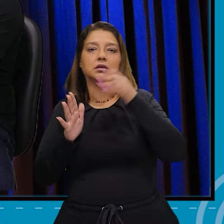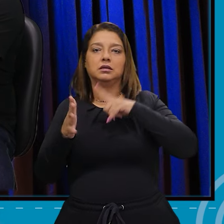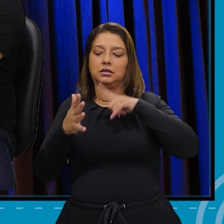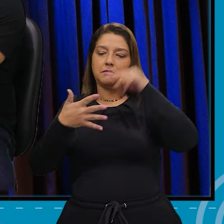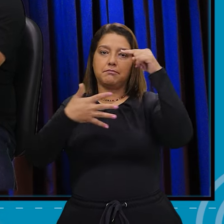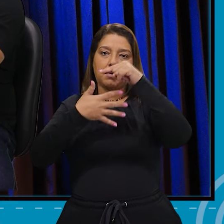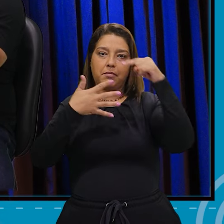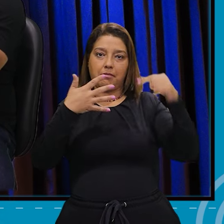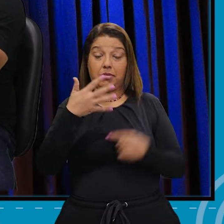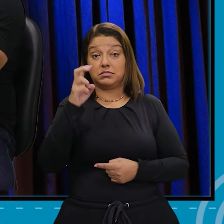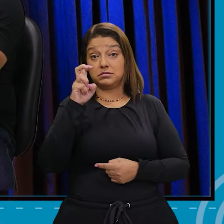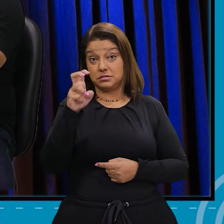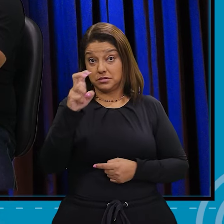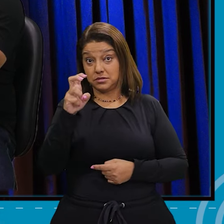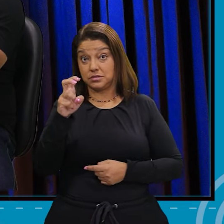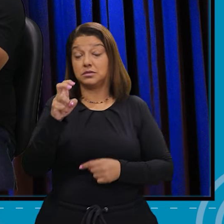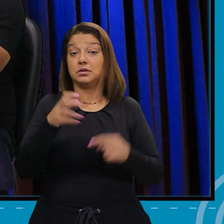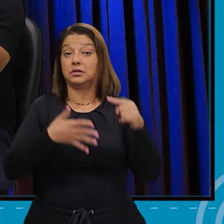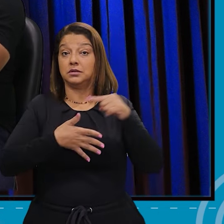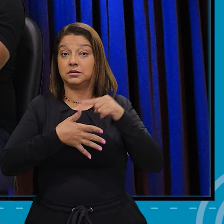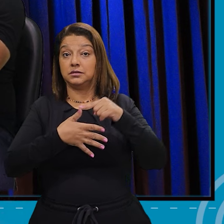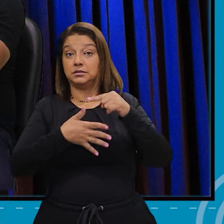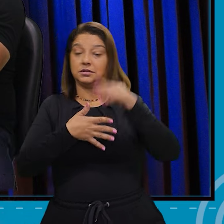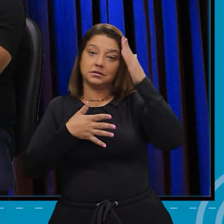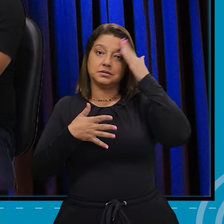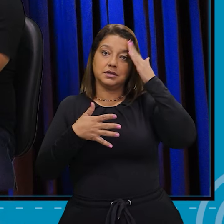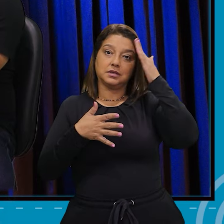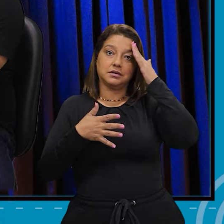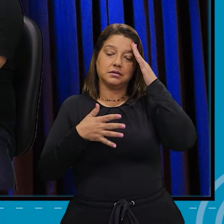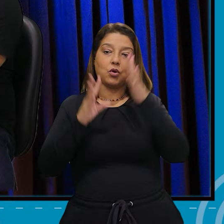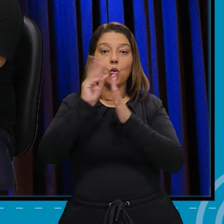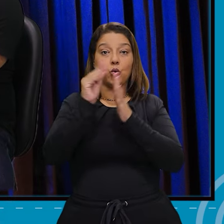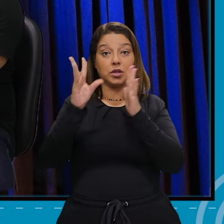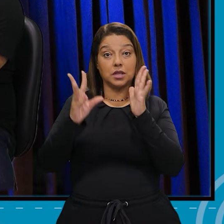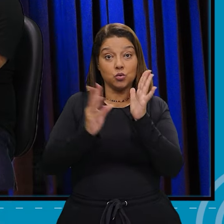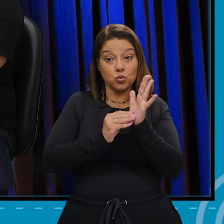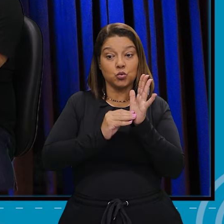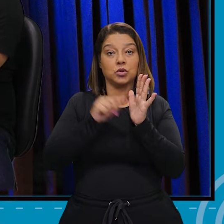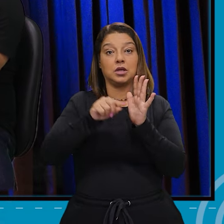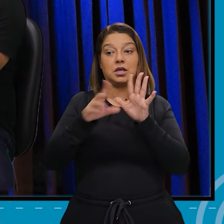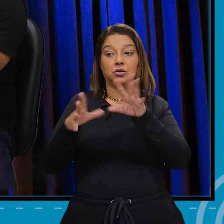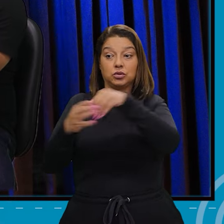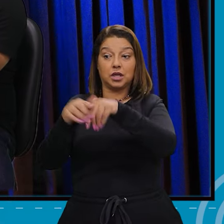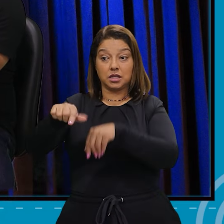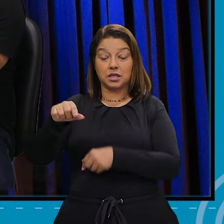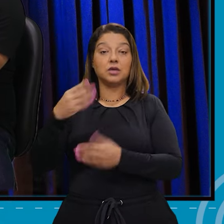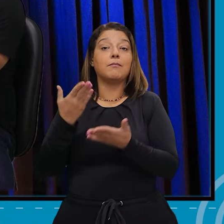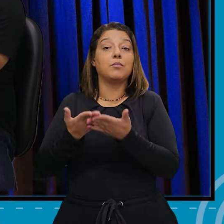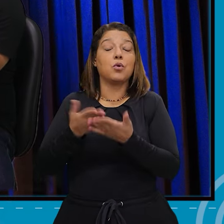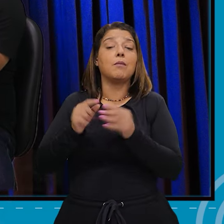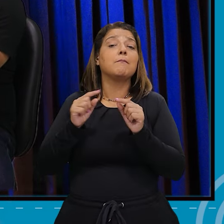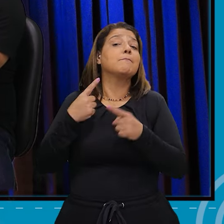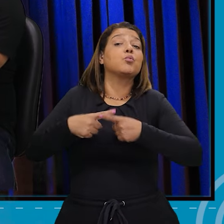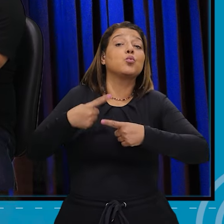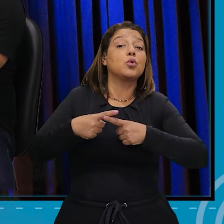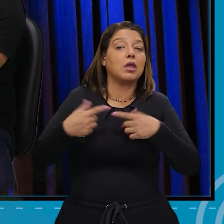sobre cinco aspectos, que é a relevância social de um conteúdo. Se eu vou colocar aquilo na escola,